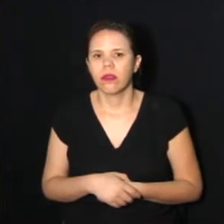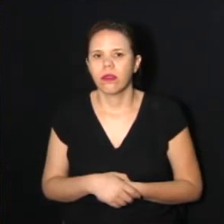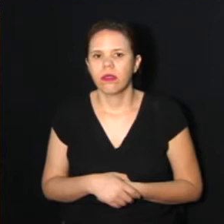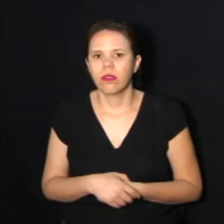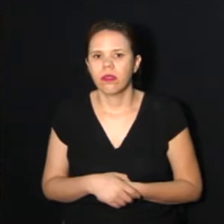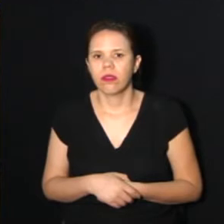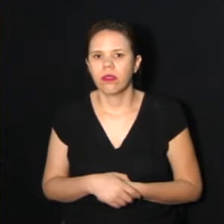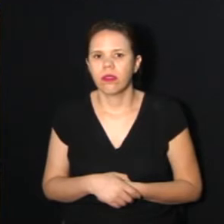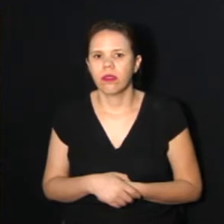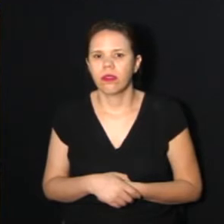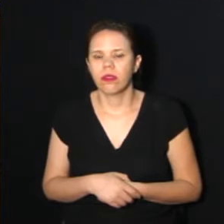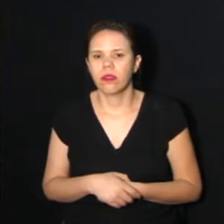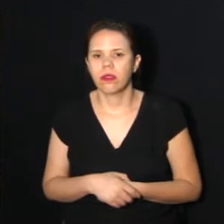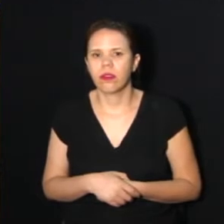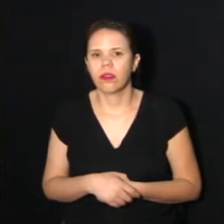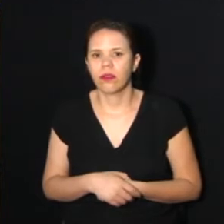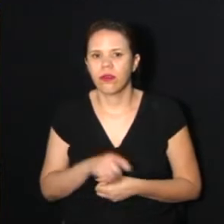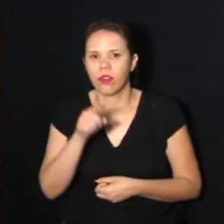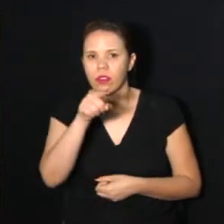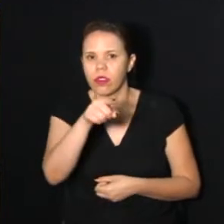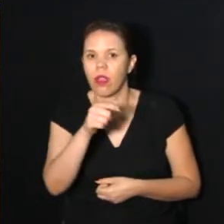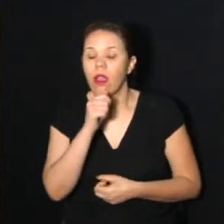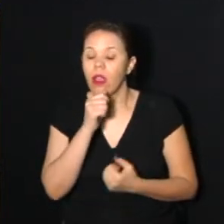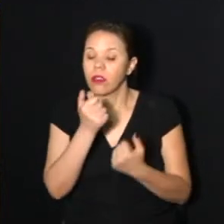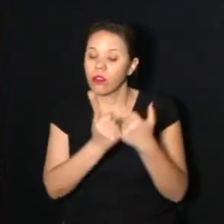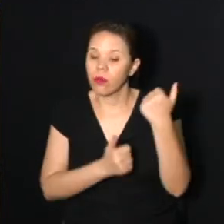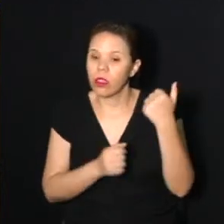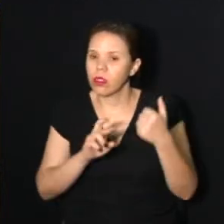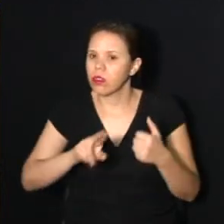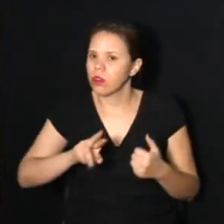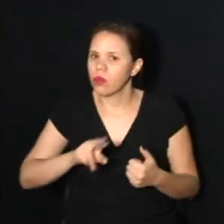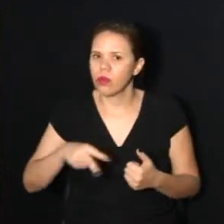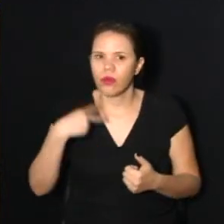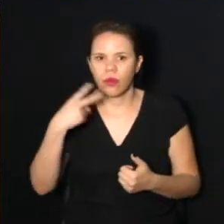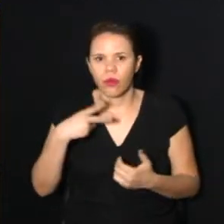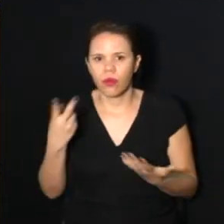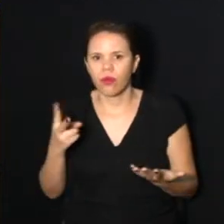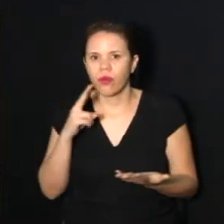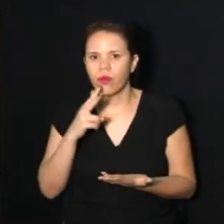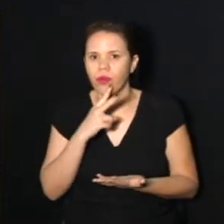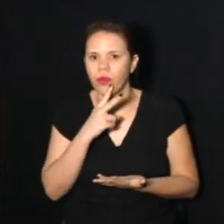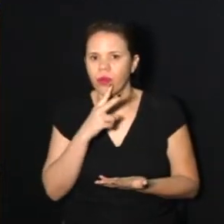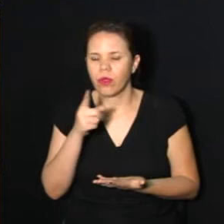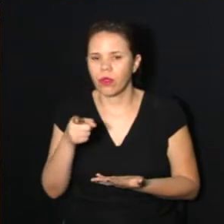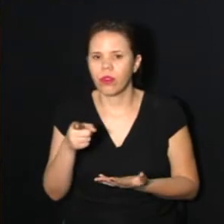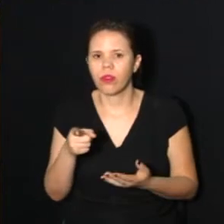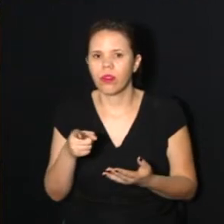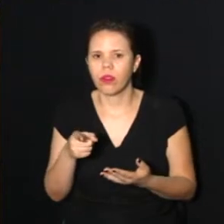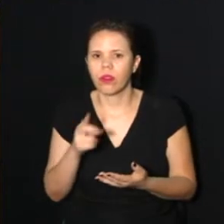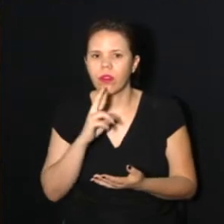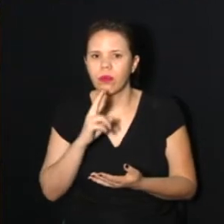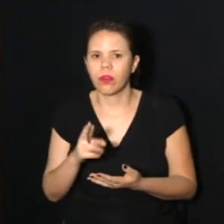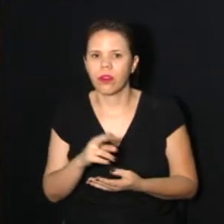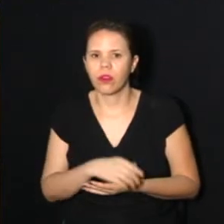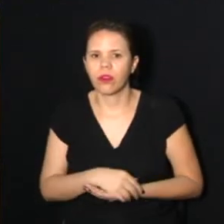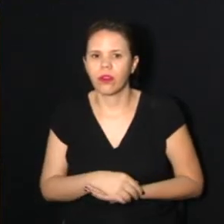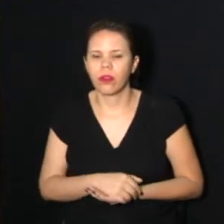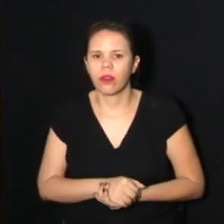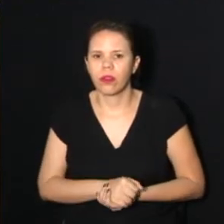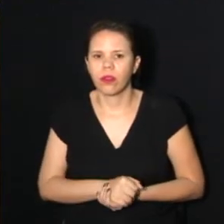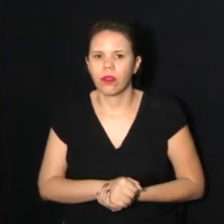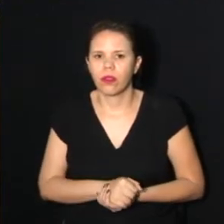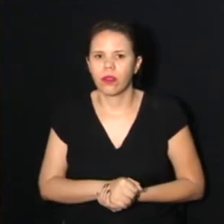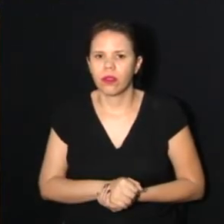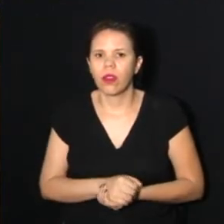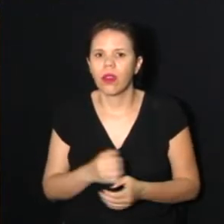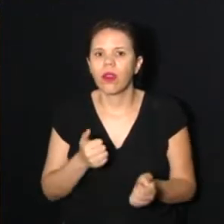Você é suplente, você nem vereador é. Você baixa a bola. Eu vou pedir para o vereador. Vinícius Grade. Vereador Vinícius Grade. Senhor presidente,